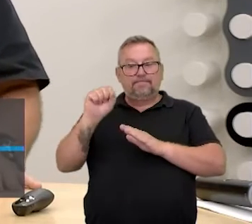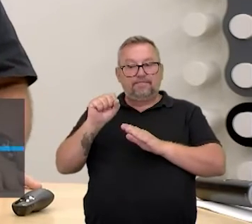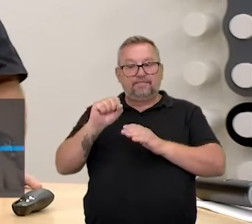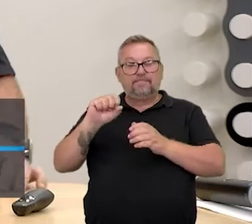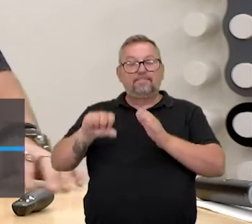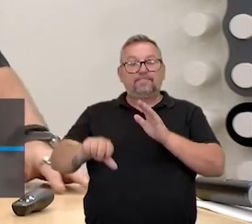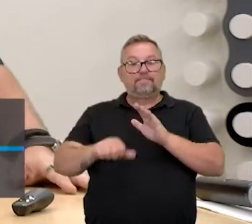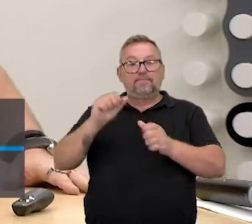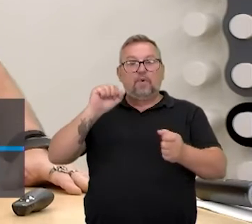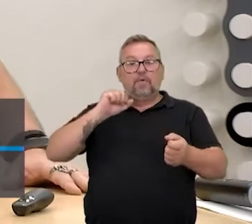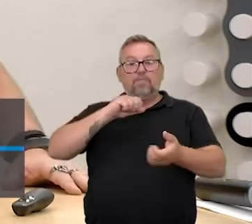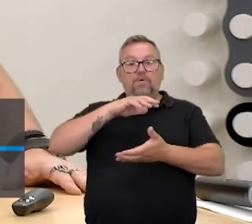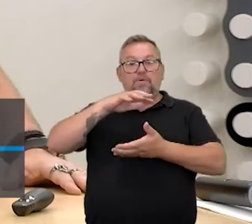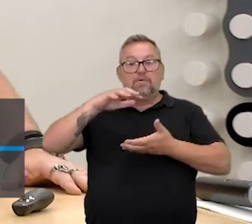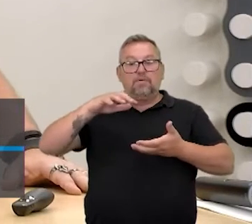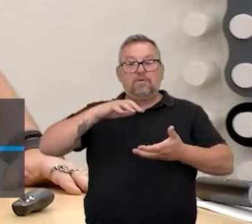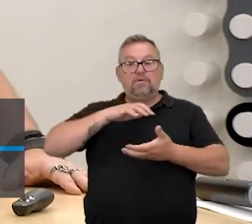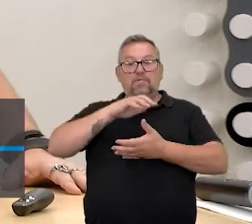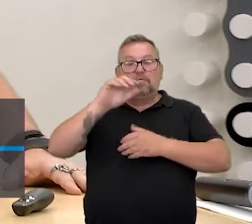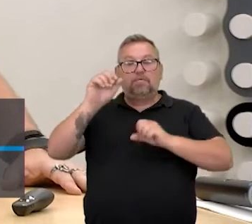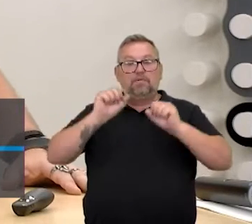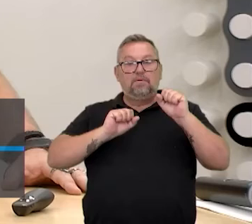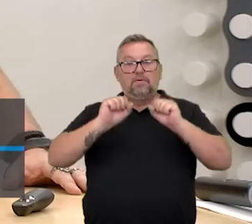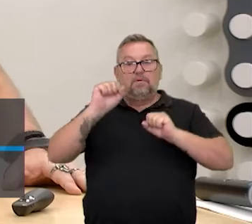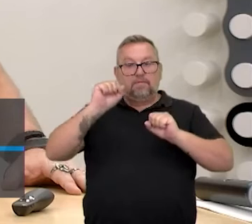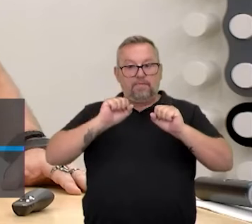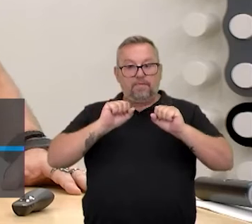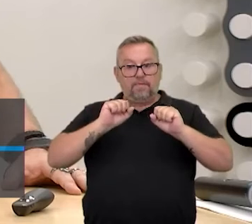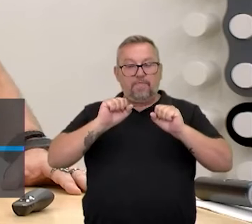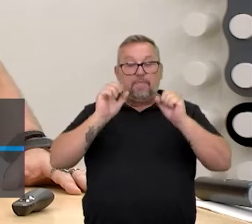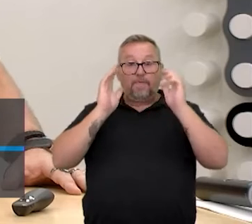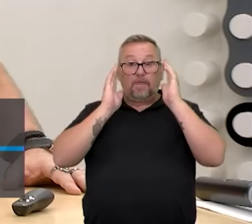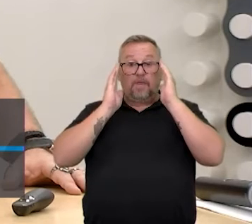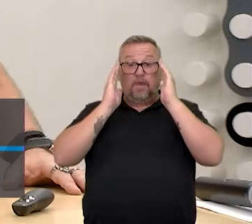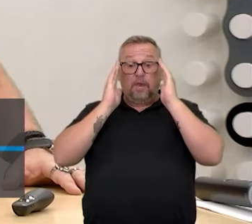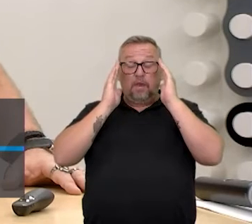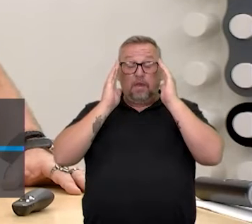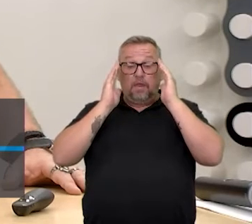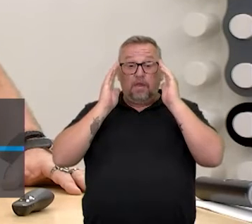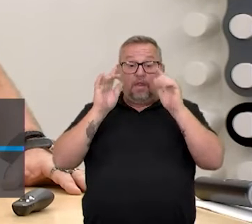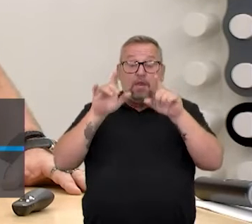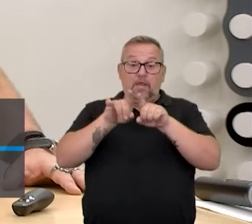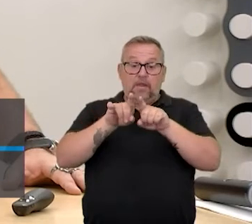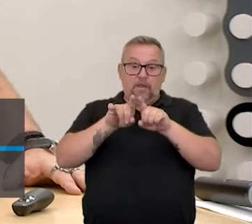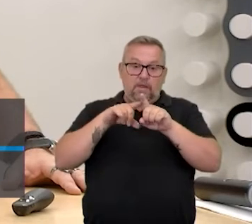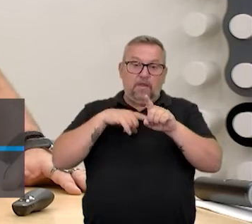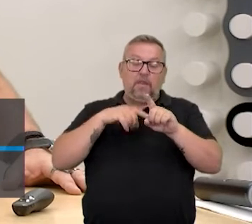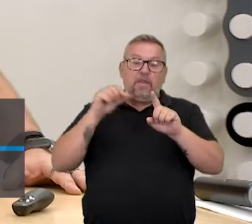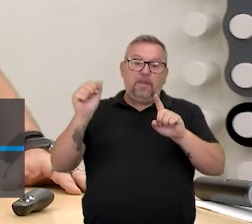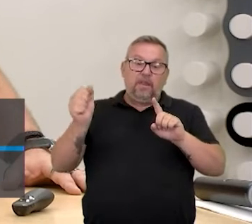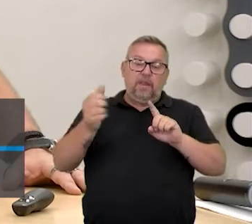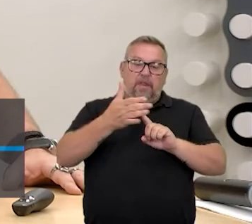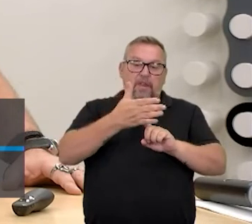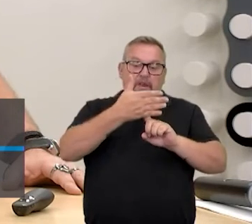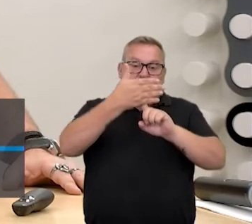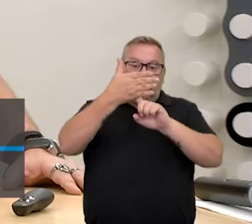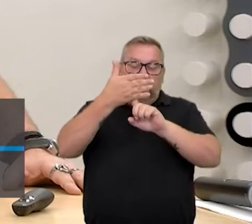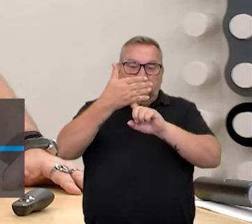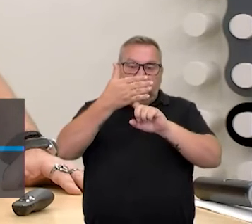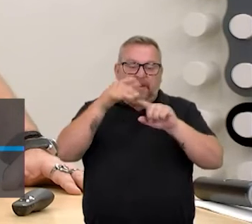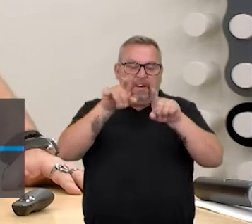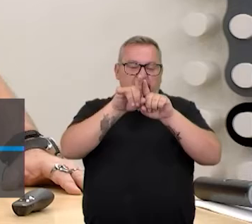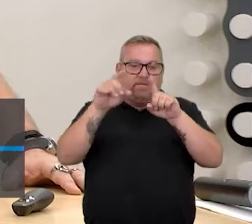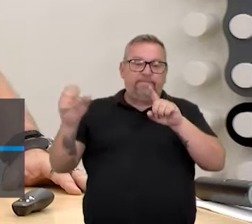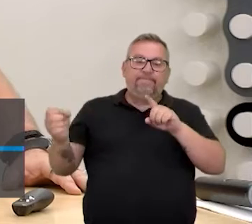primeira revolução industrial, em meados do século XVIII. É que, logicamente, com a tecnologia, né, se